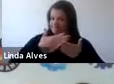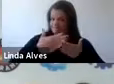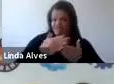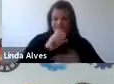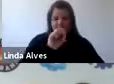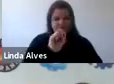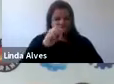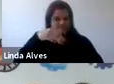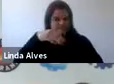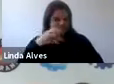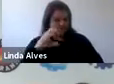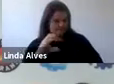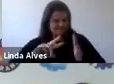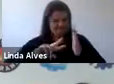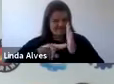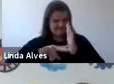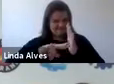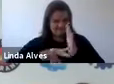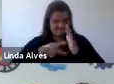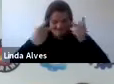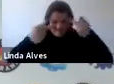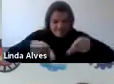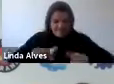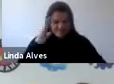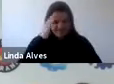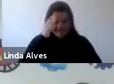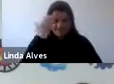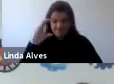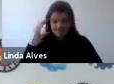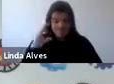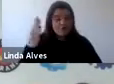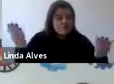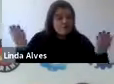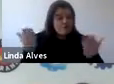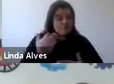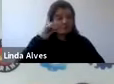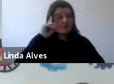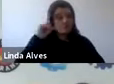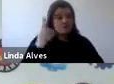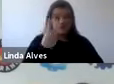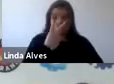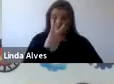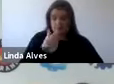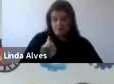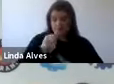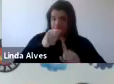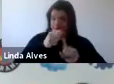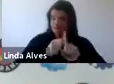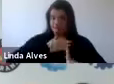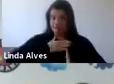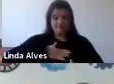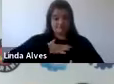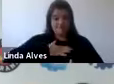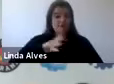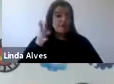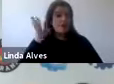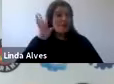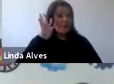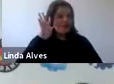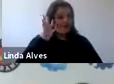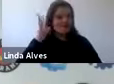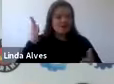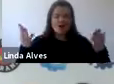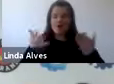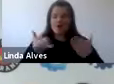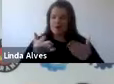hoje, 26 de agosto, quarta-feira. E a live tá que tá, gente. Ela está bem recheada,